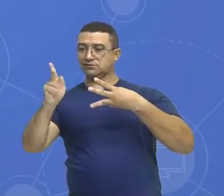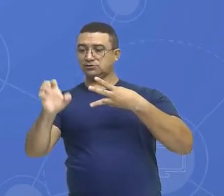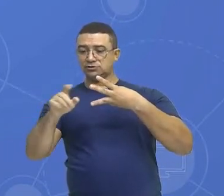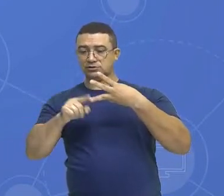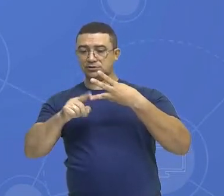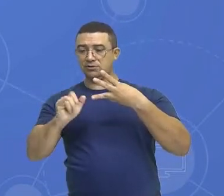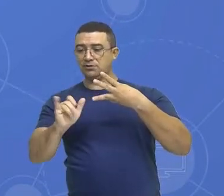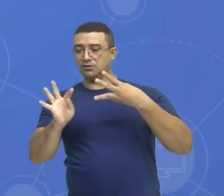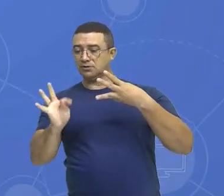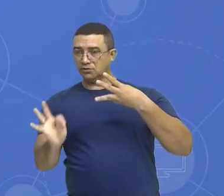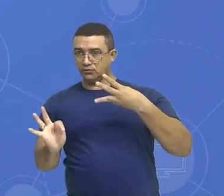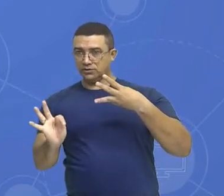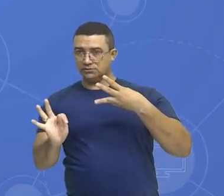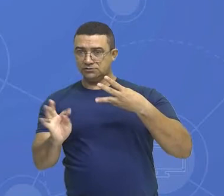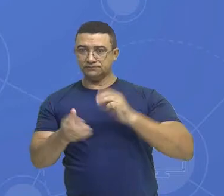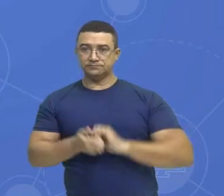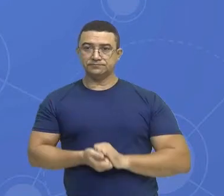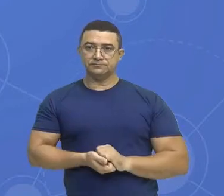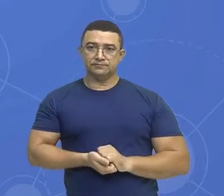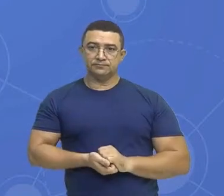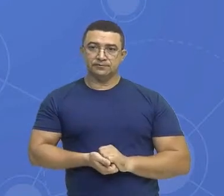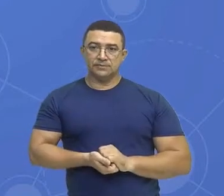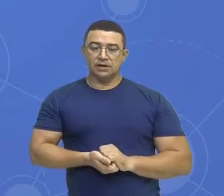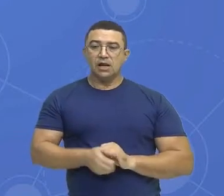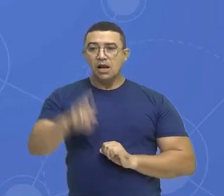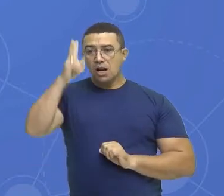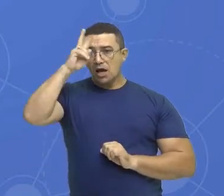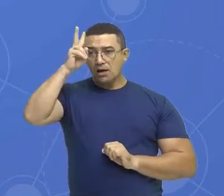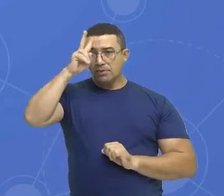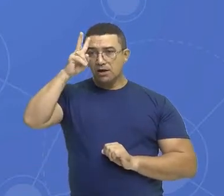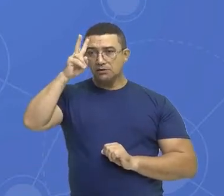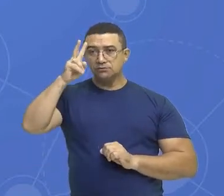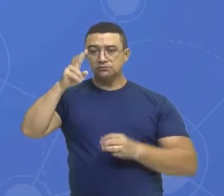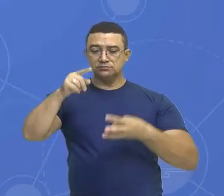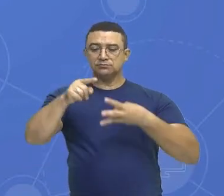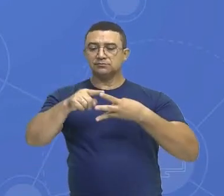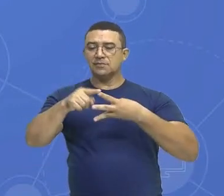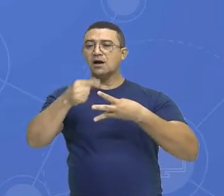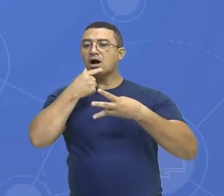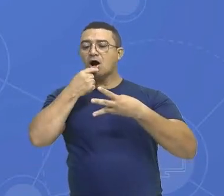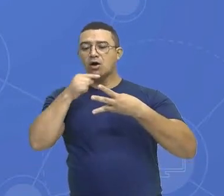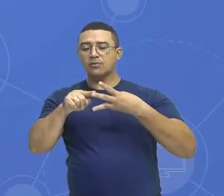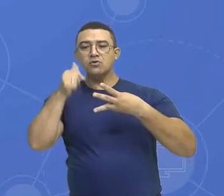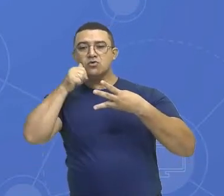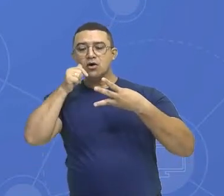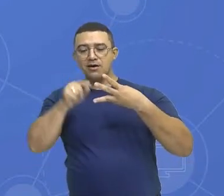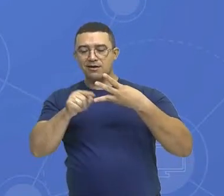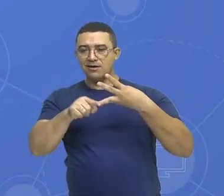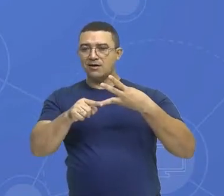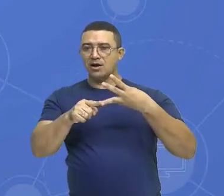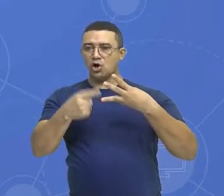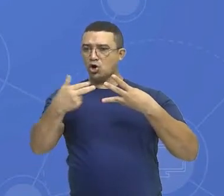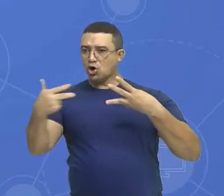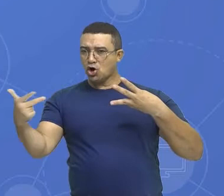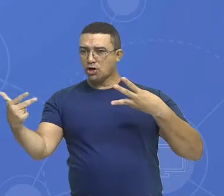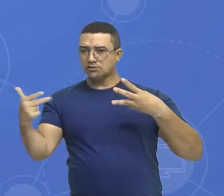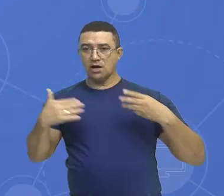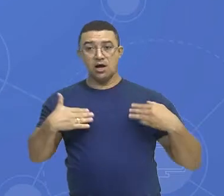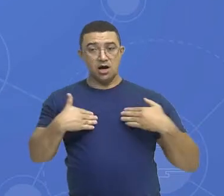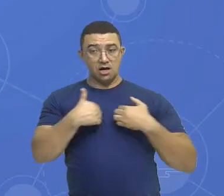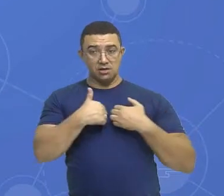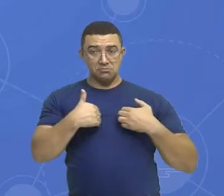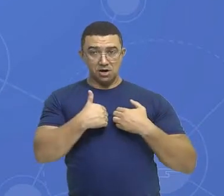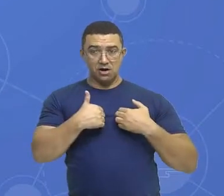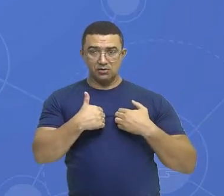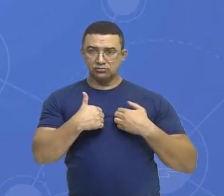exceção, o he, o she e o it. Lembrando que he, ele, she, ela e it, ele ou ela para coisas, objetos, quando não